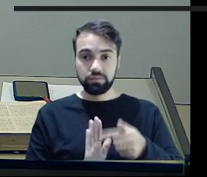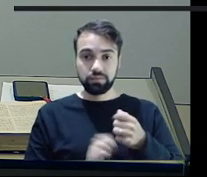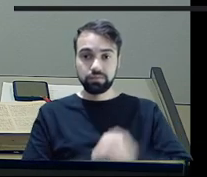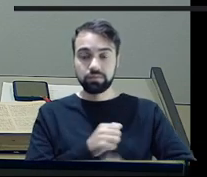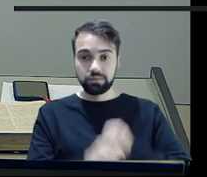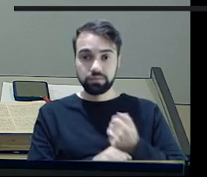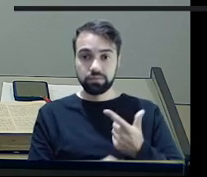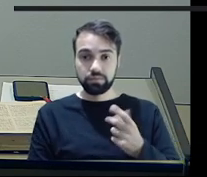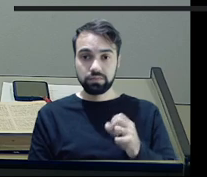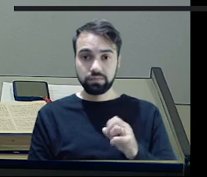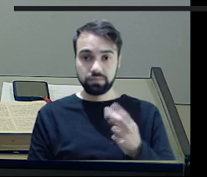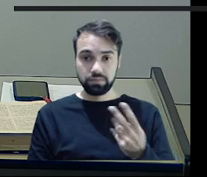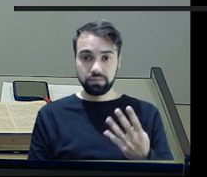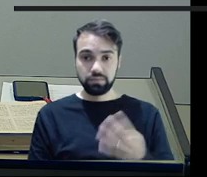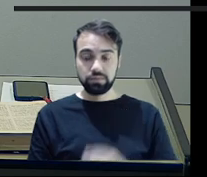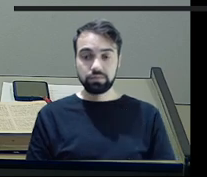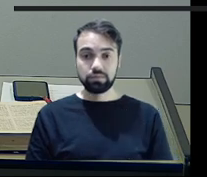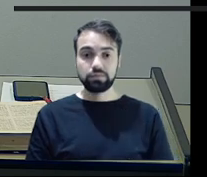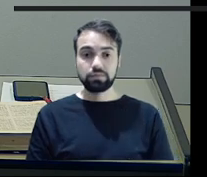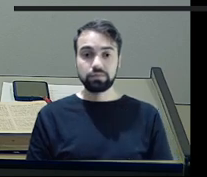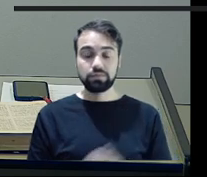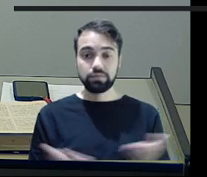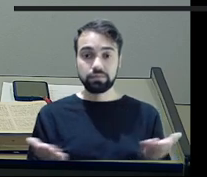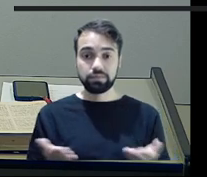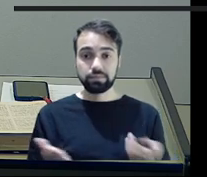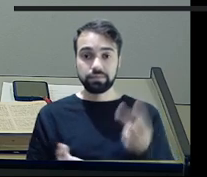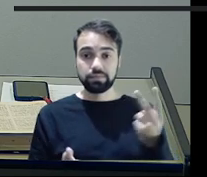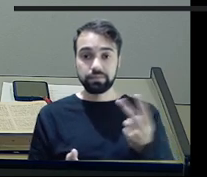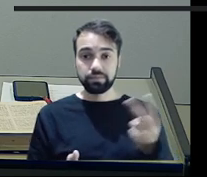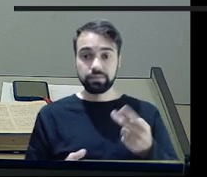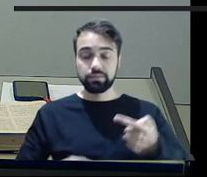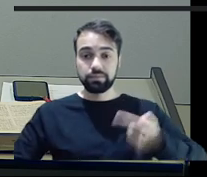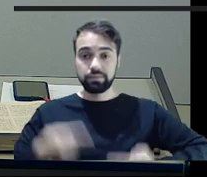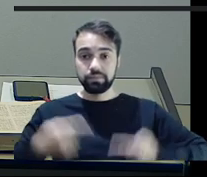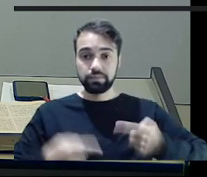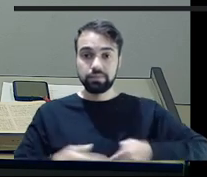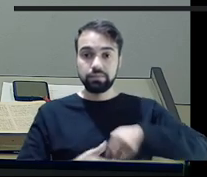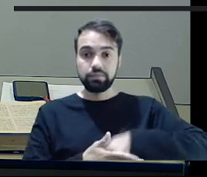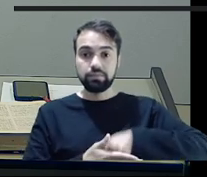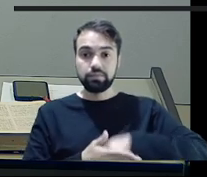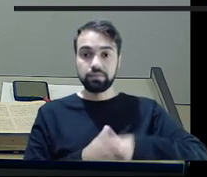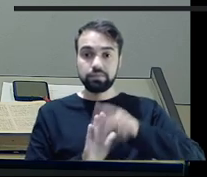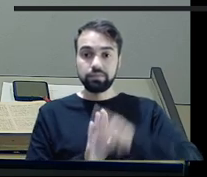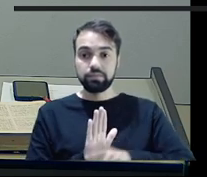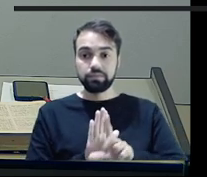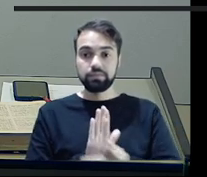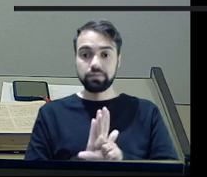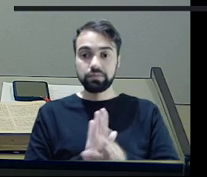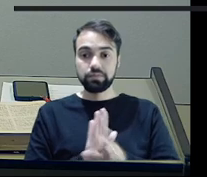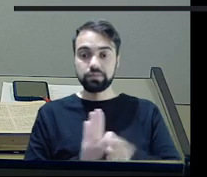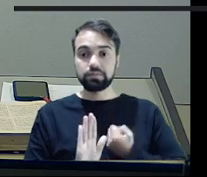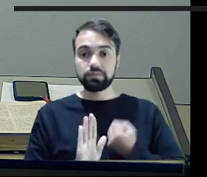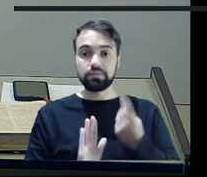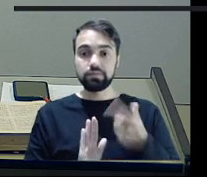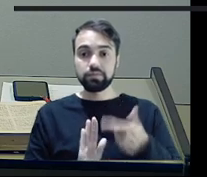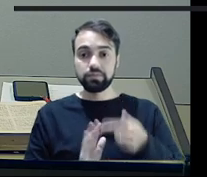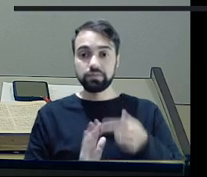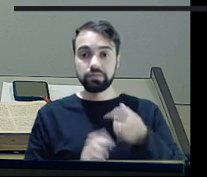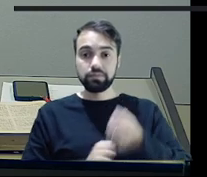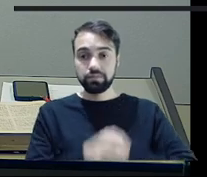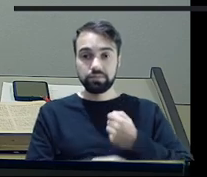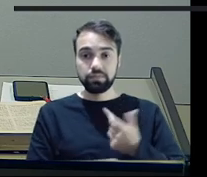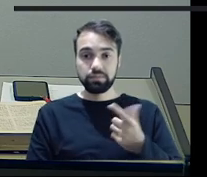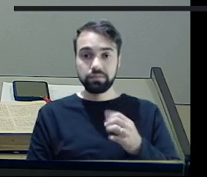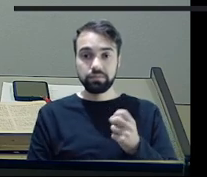2024. Coloco em segunda discussão e votação o projeto de lei de número 17 de 2024,